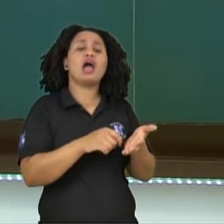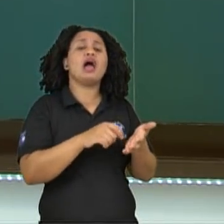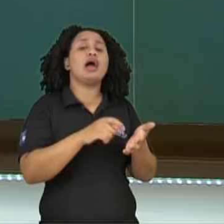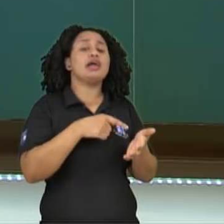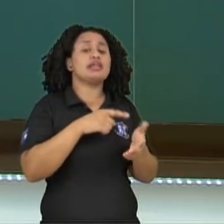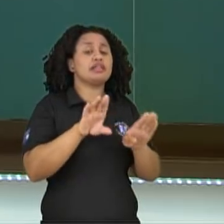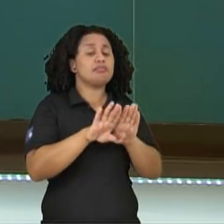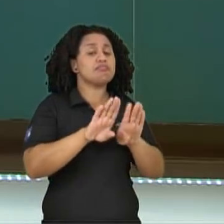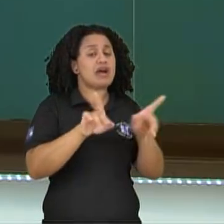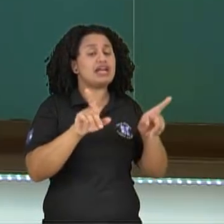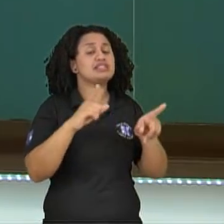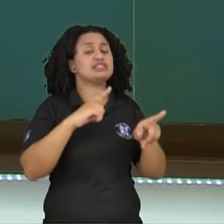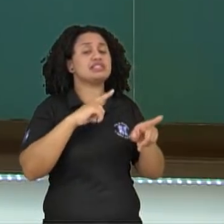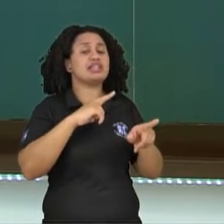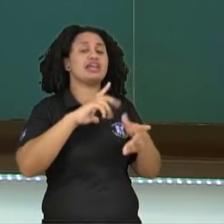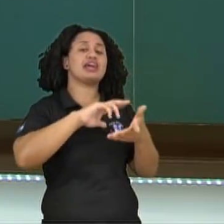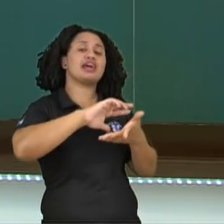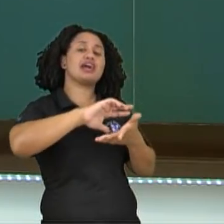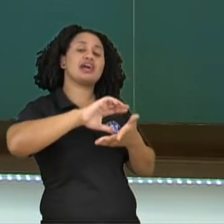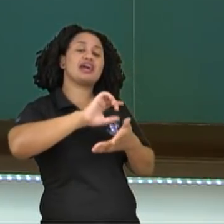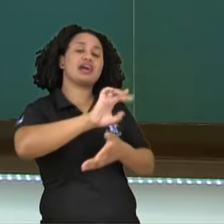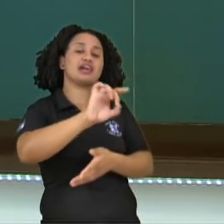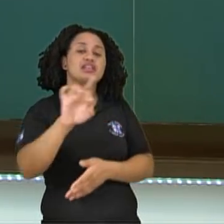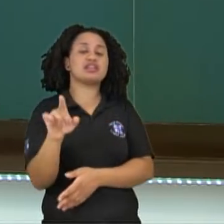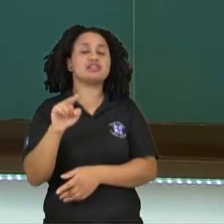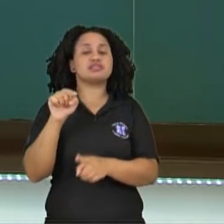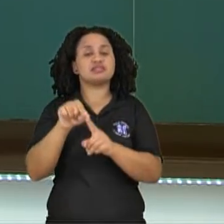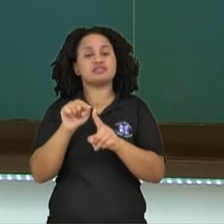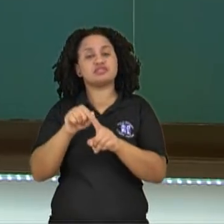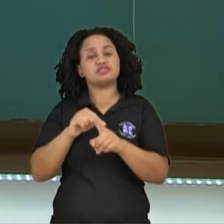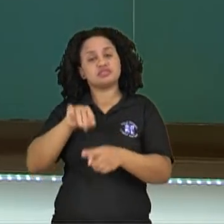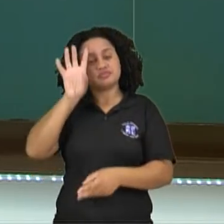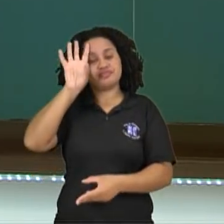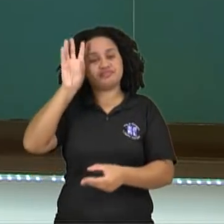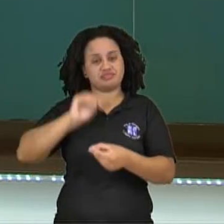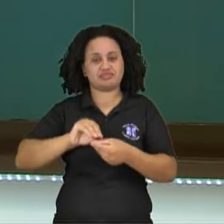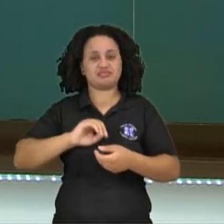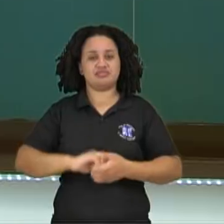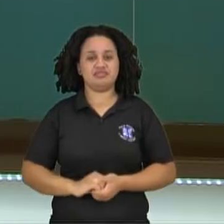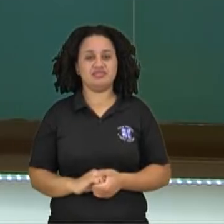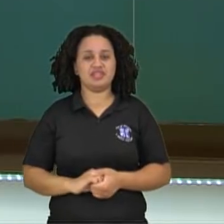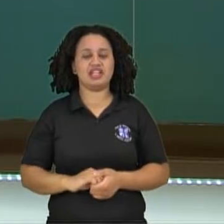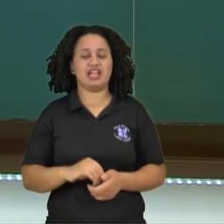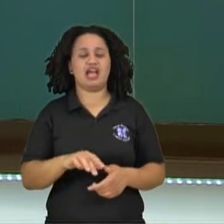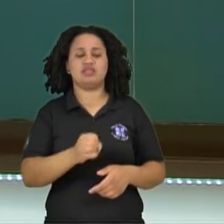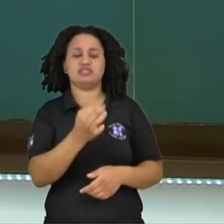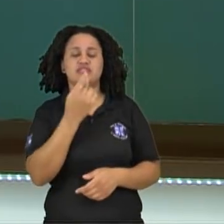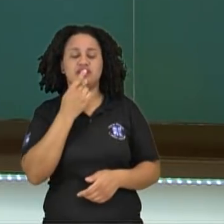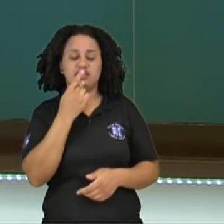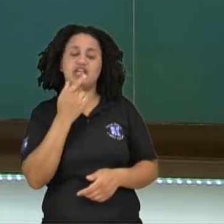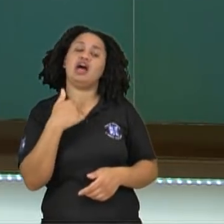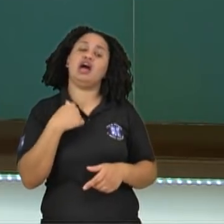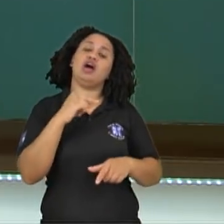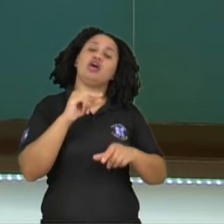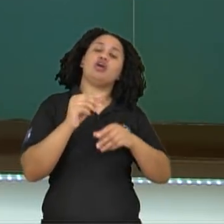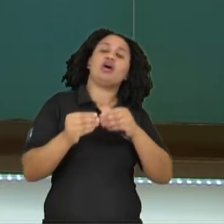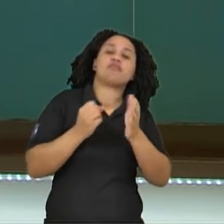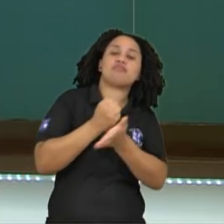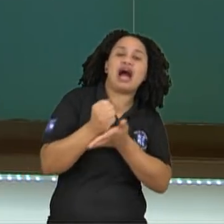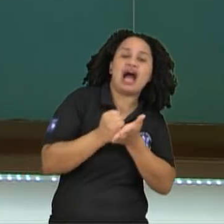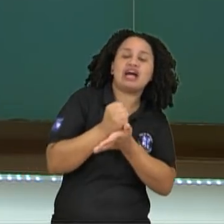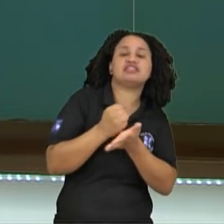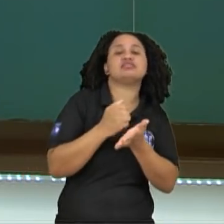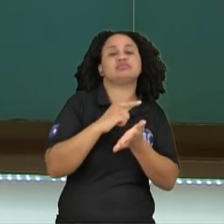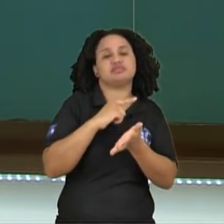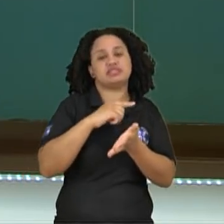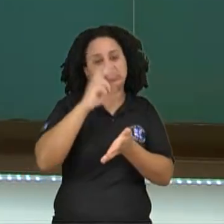pode fazer com seu ponto de vista, analisando as documentações, chamadas fontes históricas. Enfim, para se produzir a